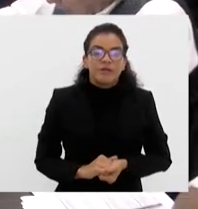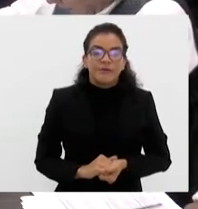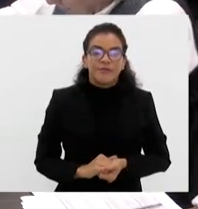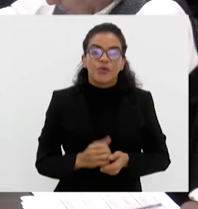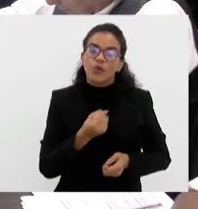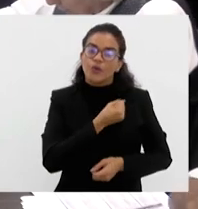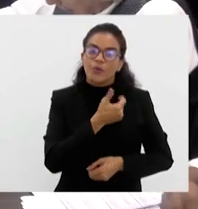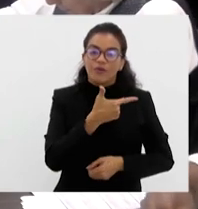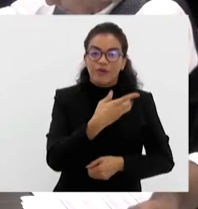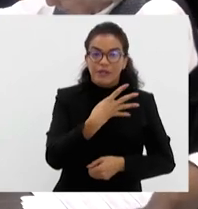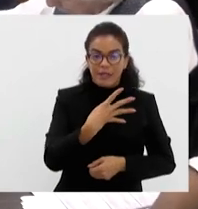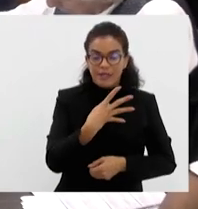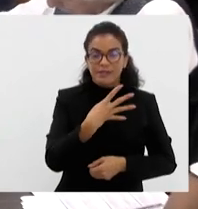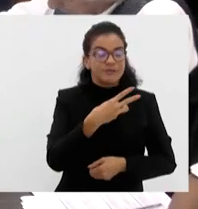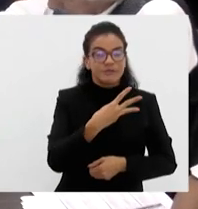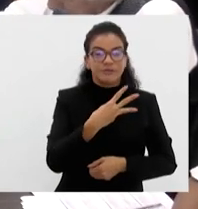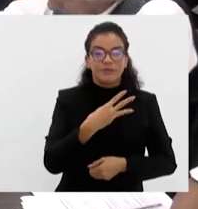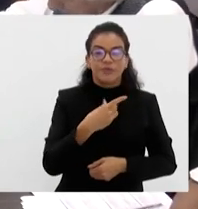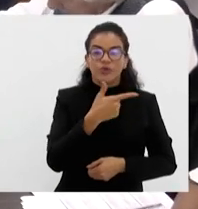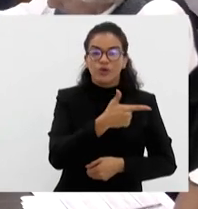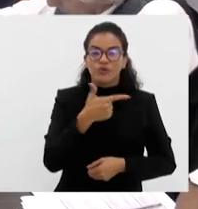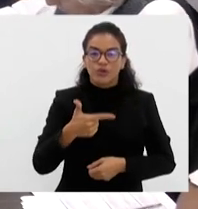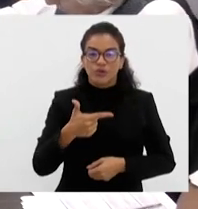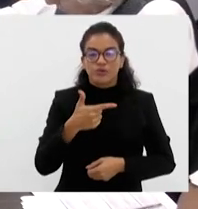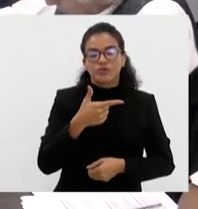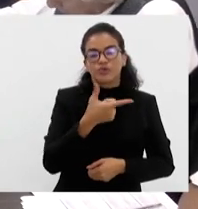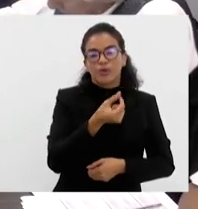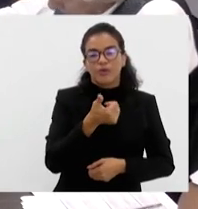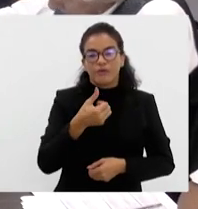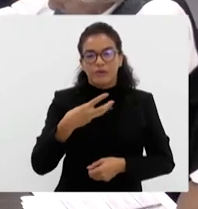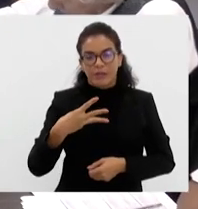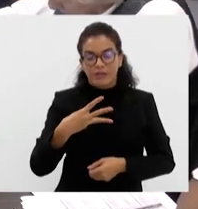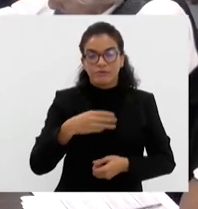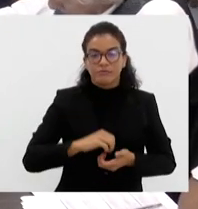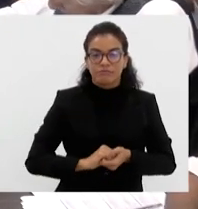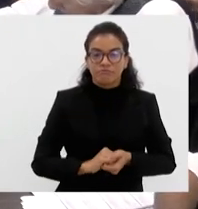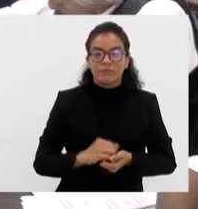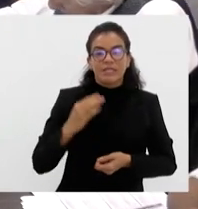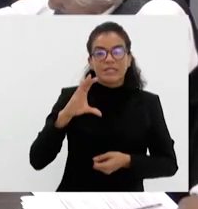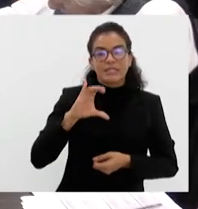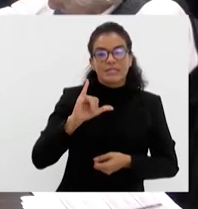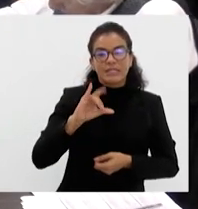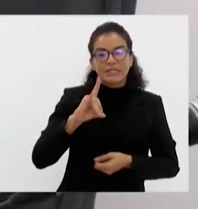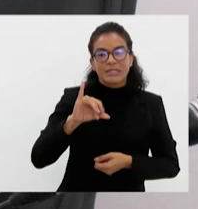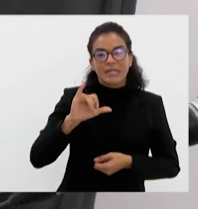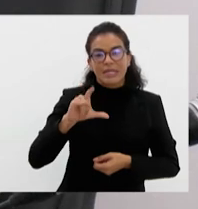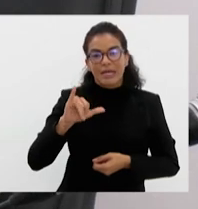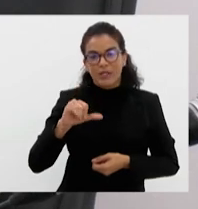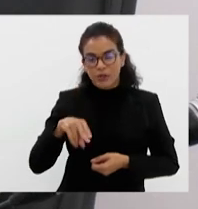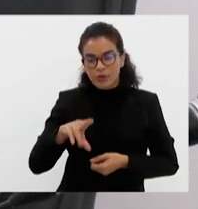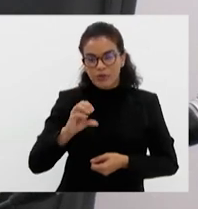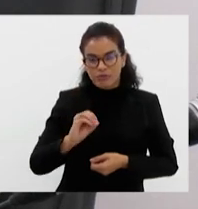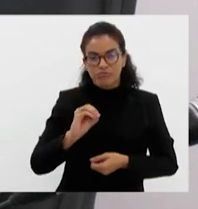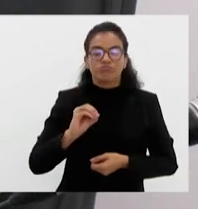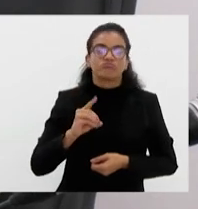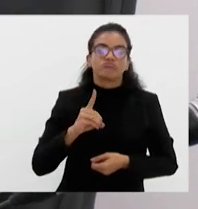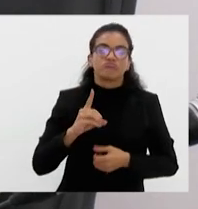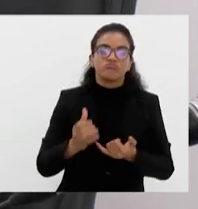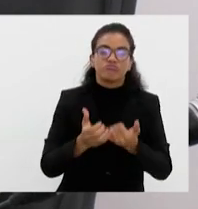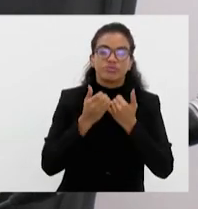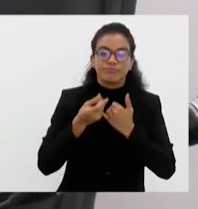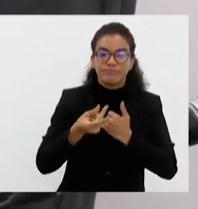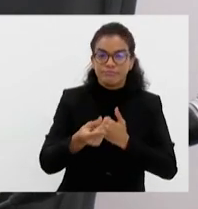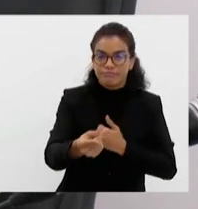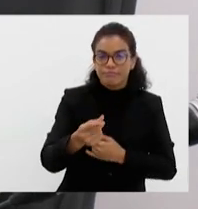23 da pauta é o PL 2282 de 23, de autoria do deputado Andrezinho Siciliano, que declara patrimônio cultural de natureza imaterial do Estado do Rio de Janeiro a